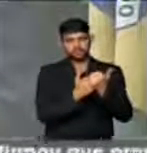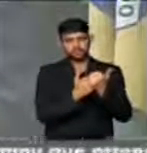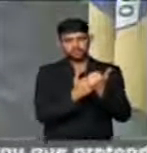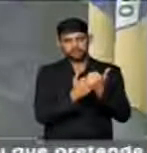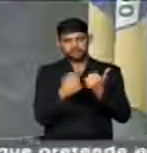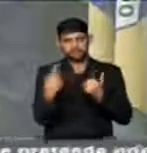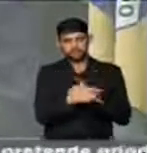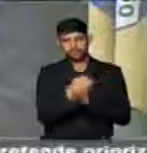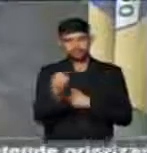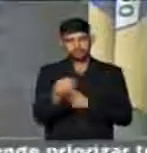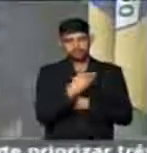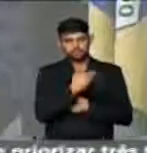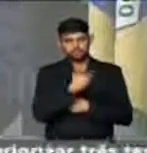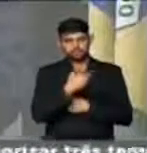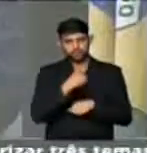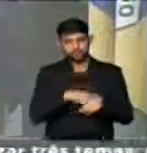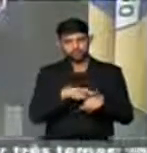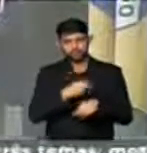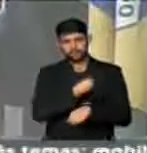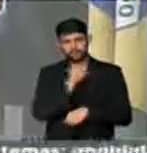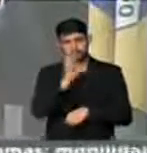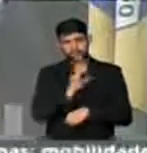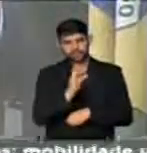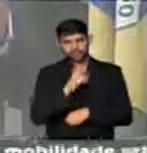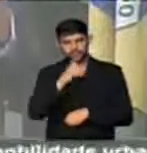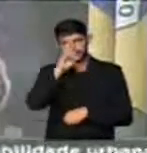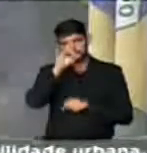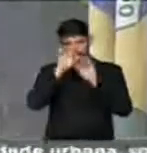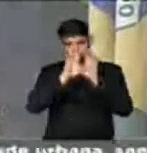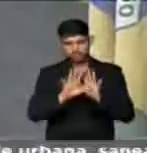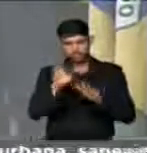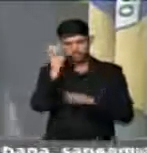desse novo momento na vida do Brasil. Que Deus abençoe o Brasil.